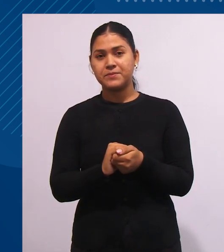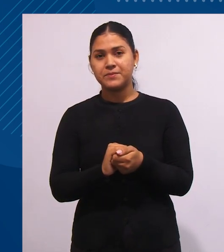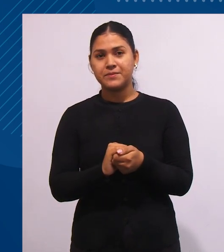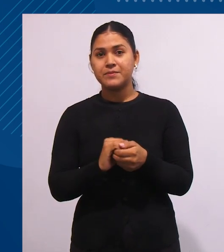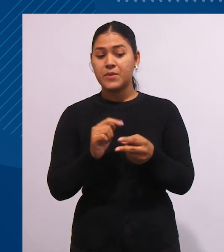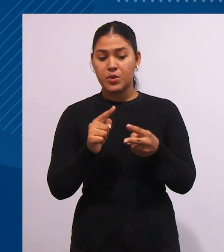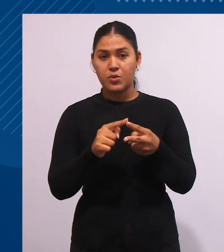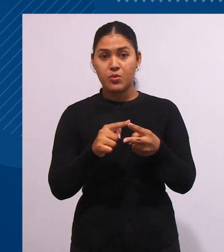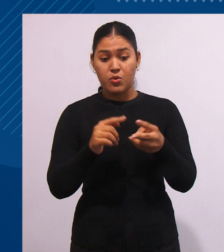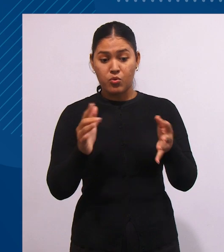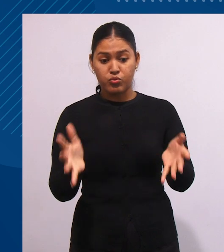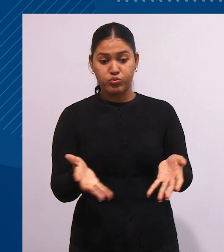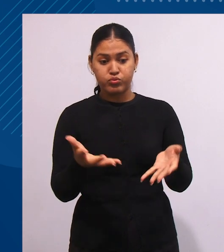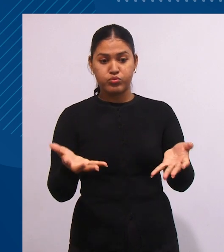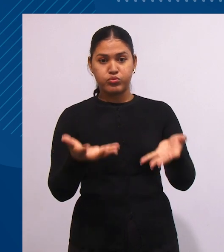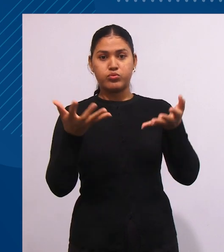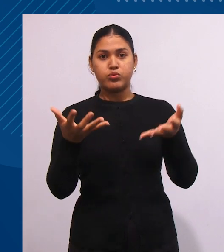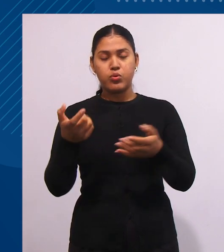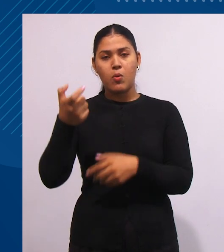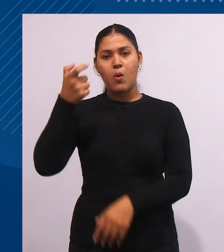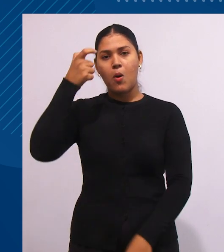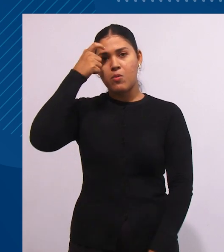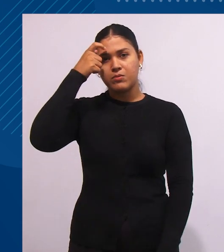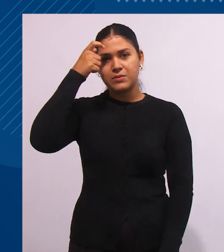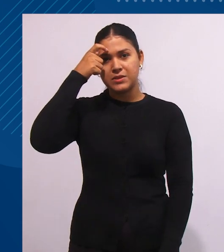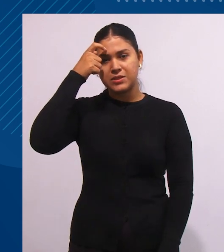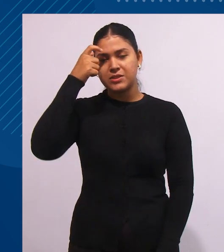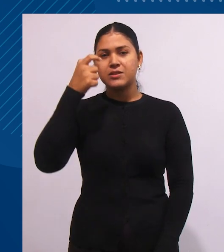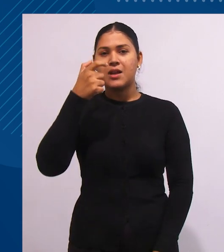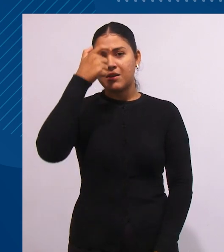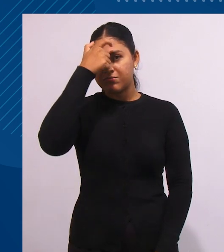fomento da autoconsciência, né? Então, esse